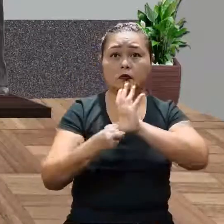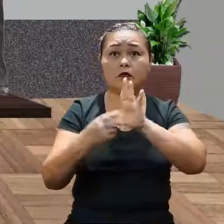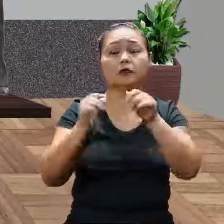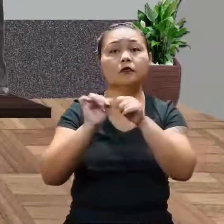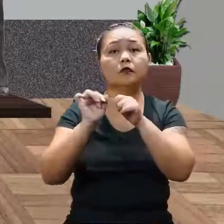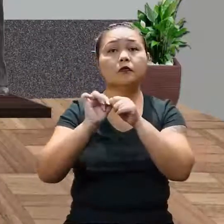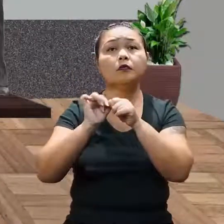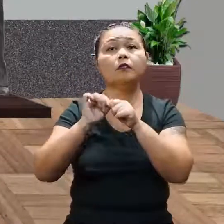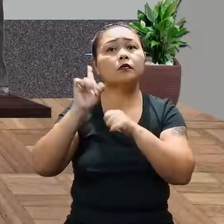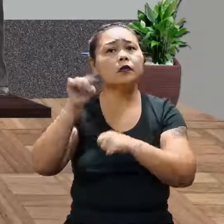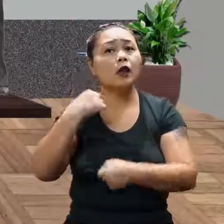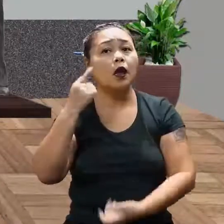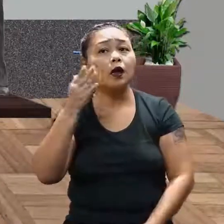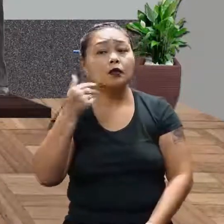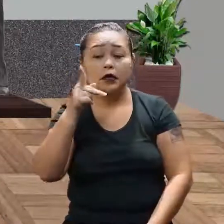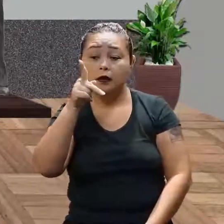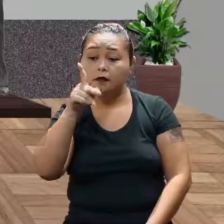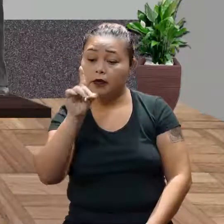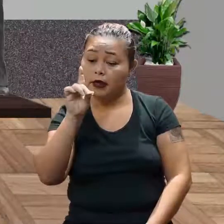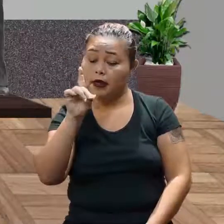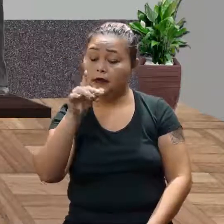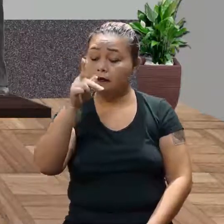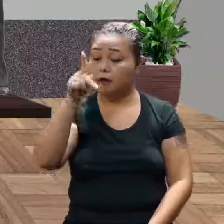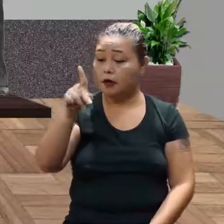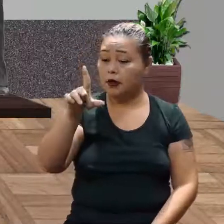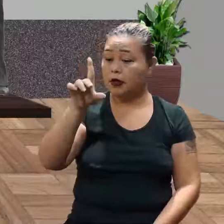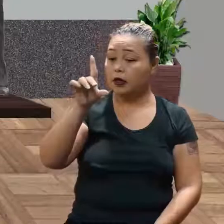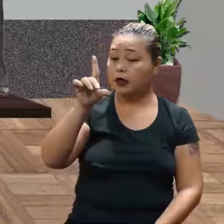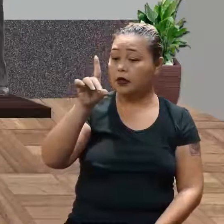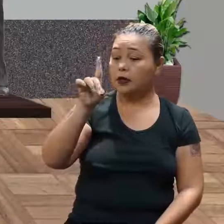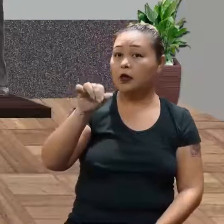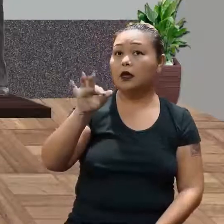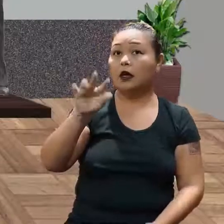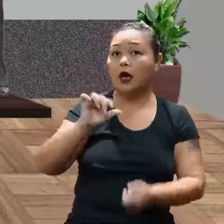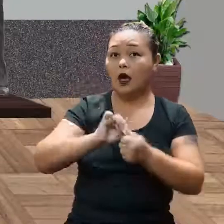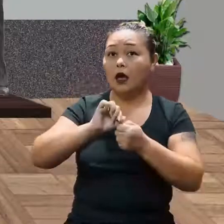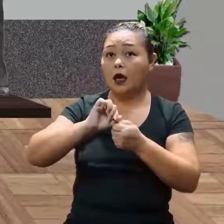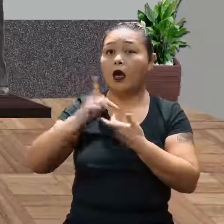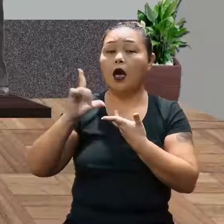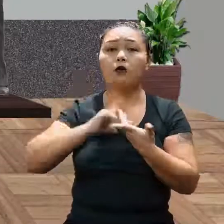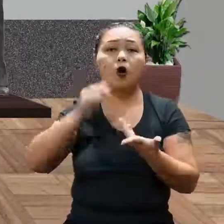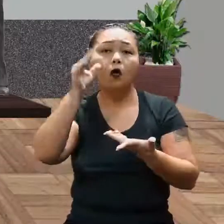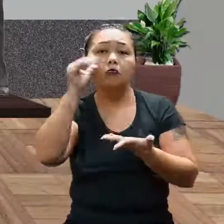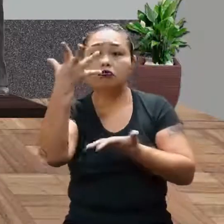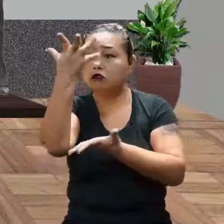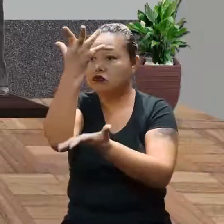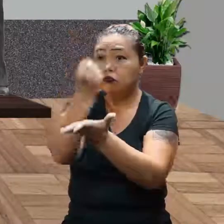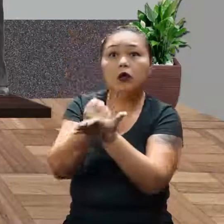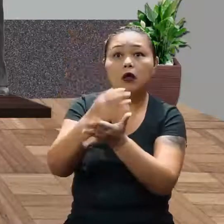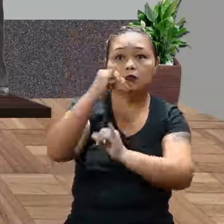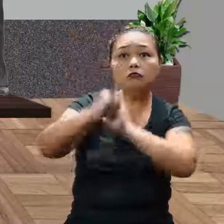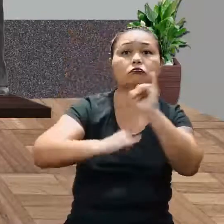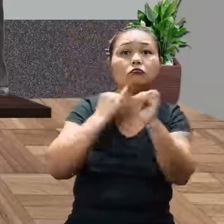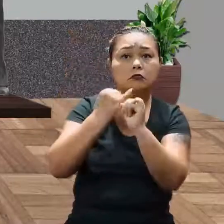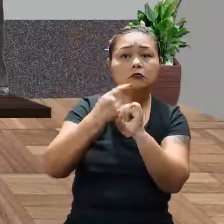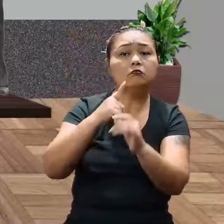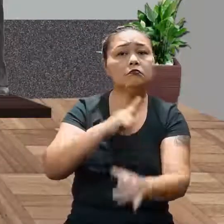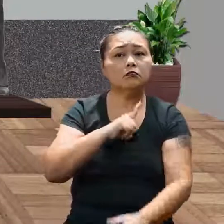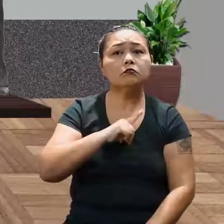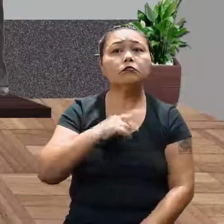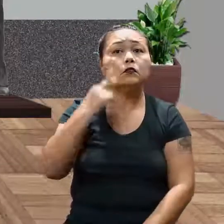tiver curiosidade, baixem ele em PDF, que está na internet. Rondônia, de Roquete